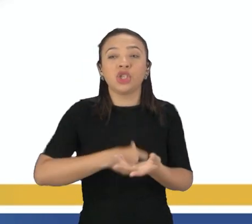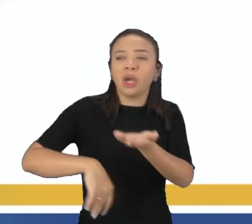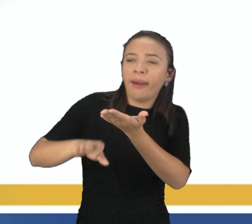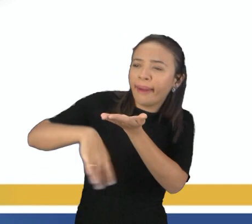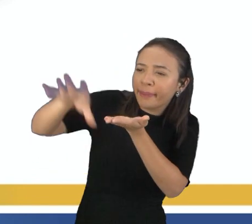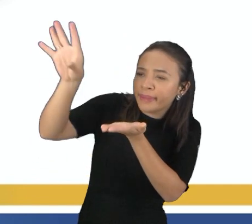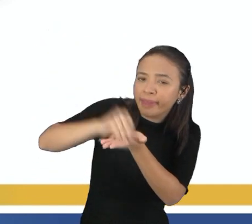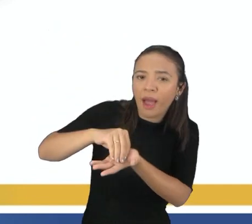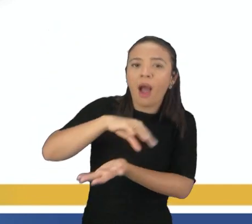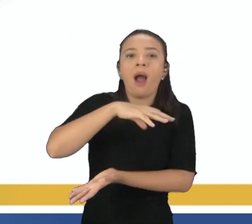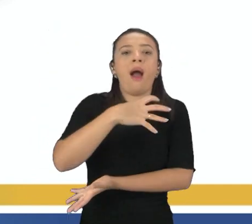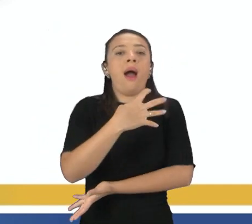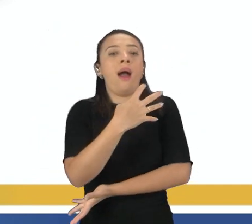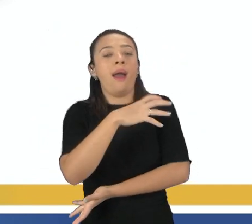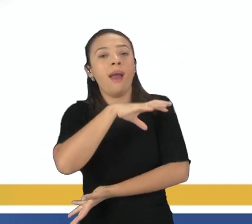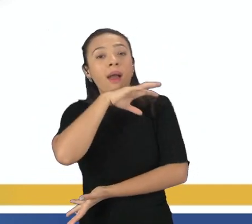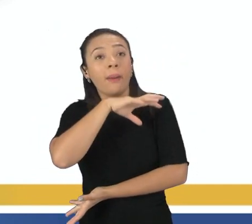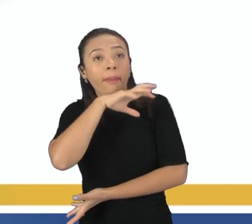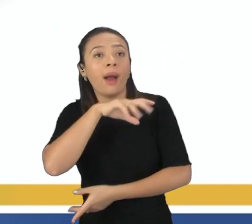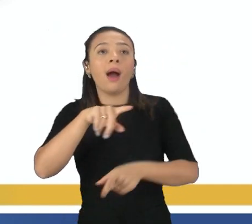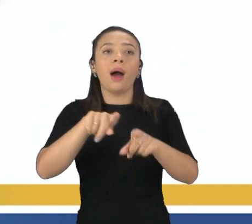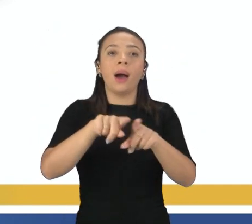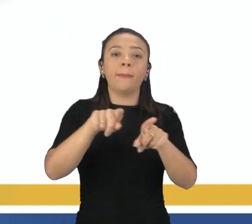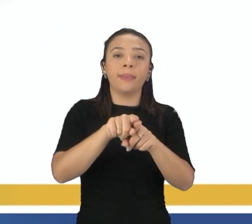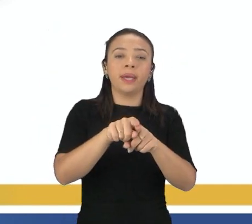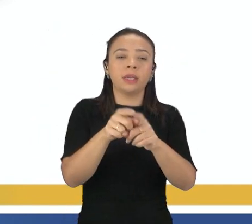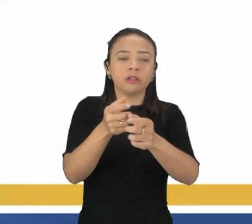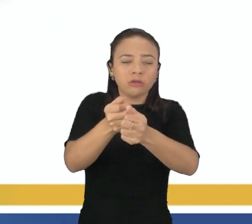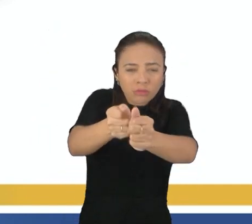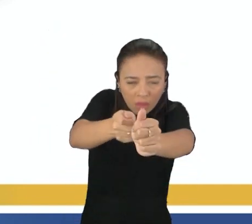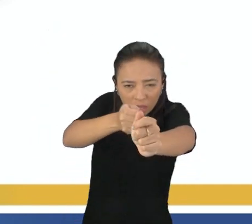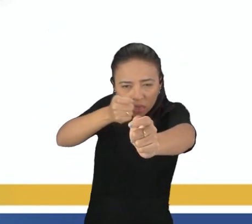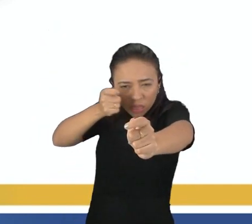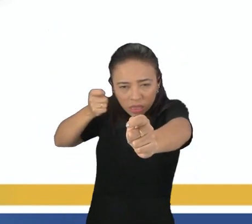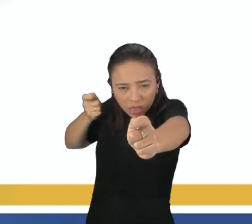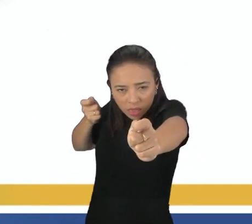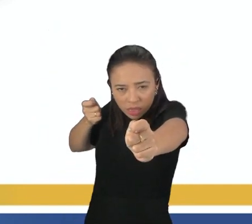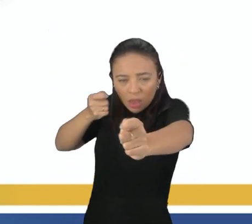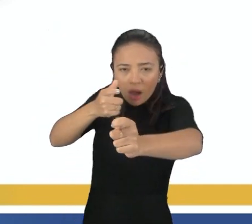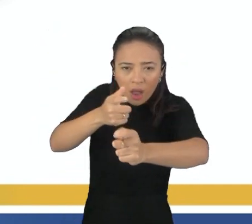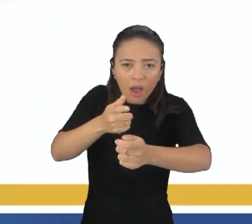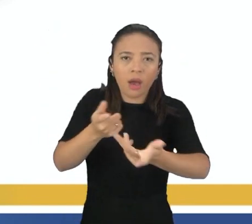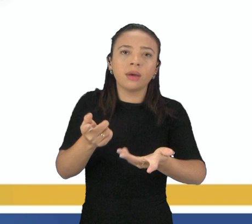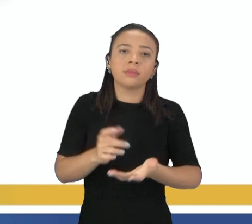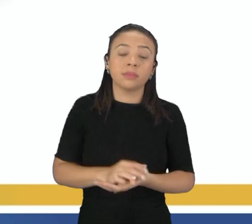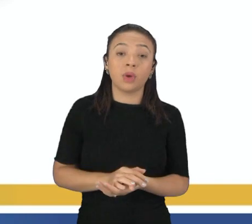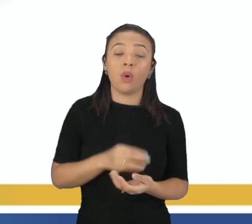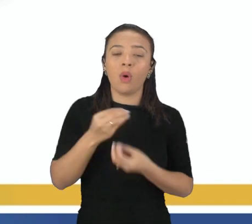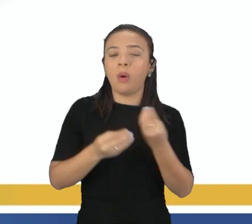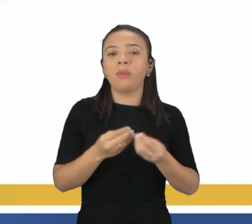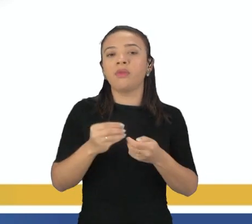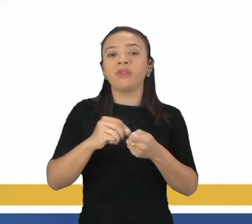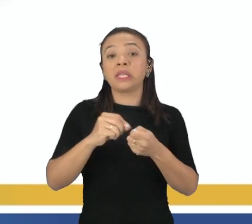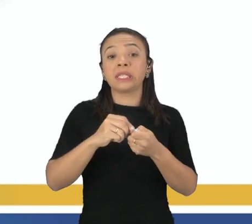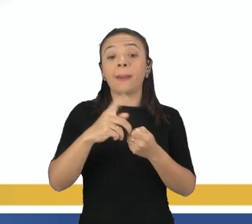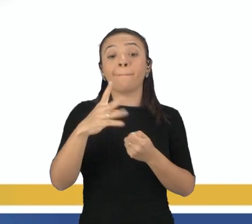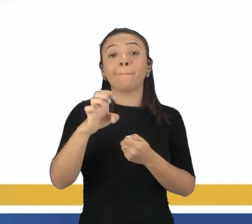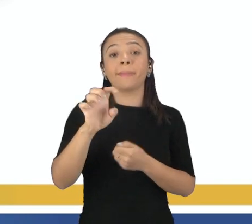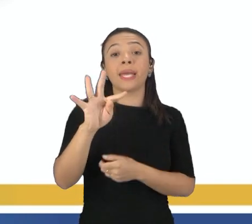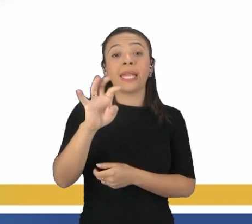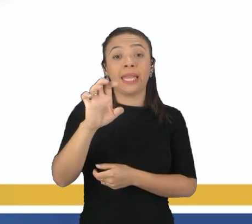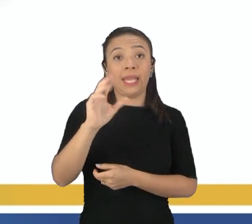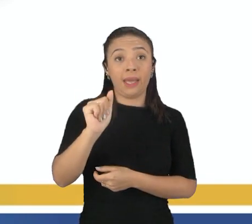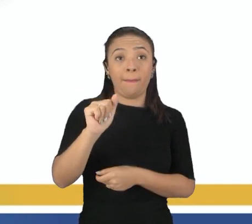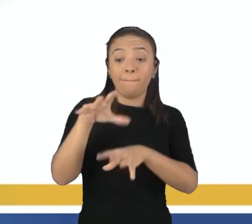as brincadeiras de arco e flecha e a peteca. Para a construção da peteca, os índios utilizavam uma trouxa de folha cheia